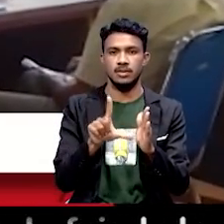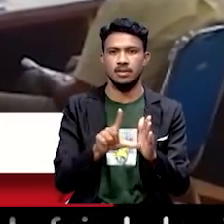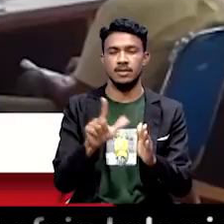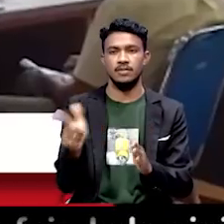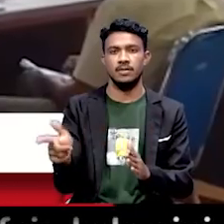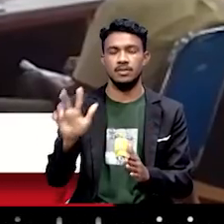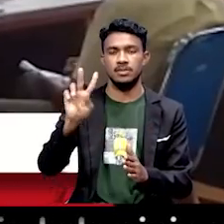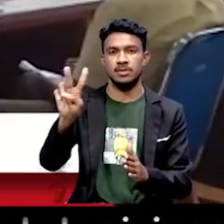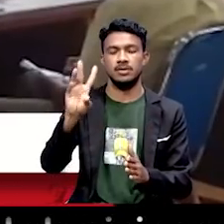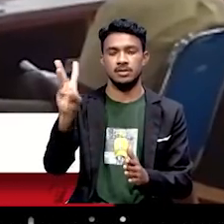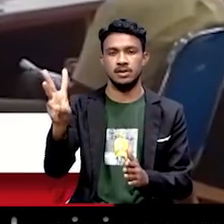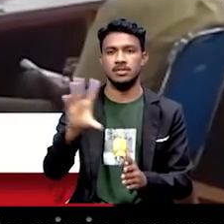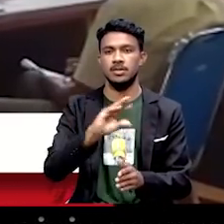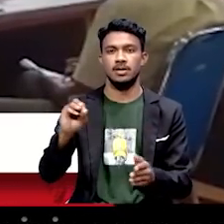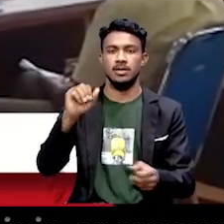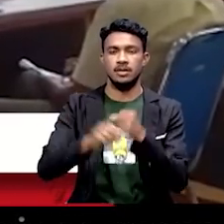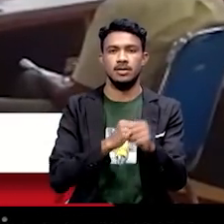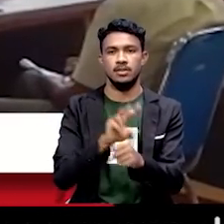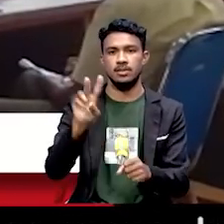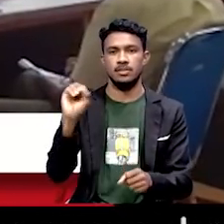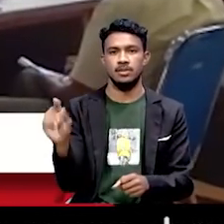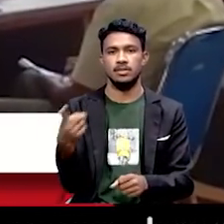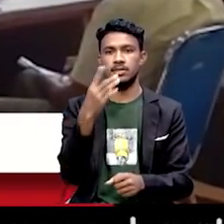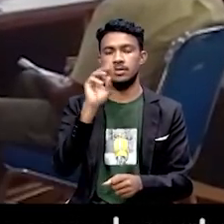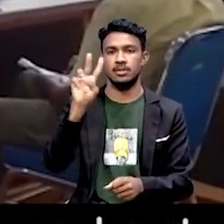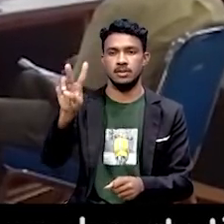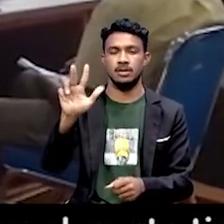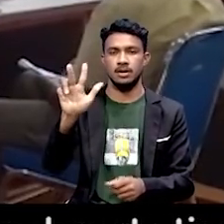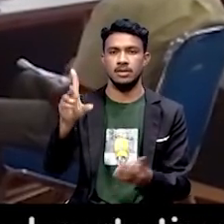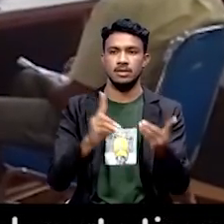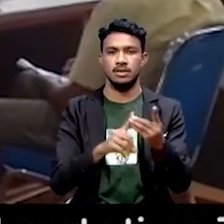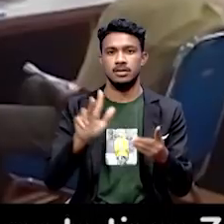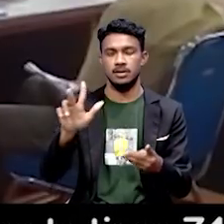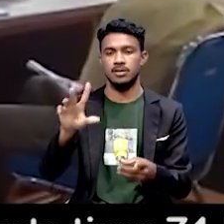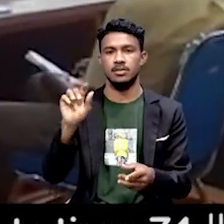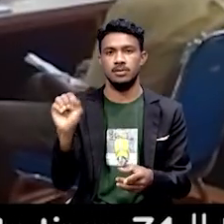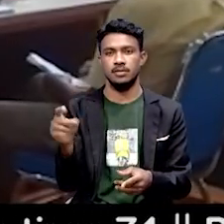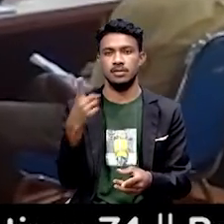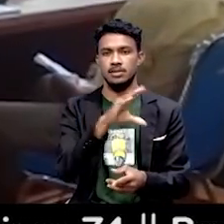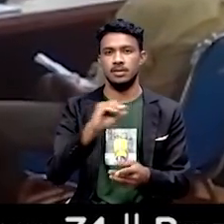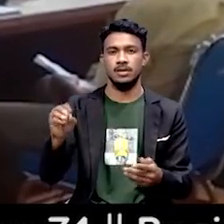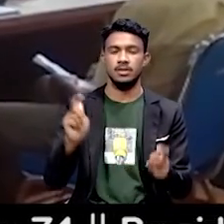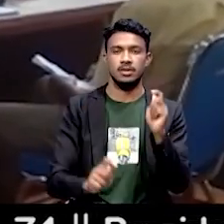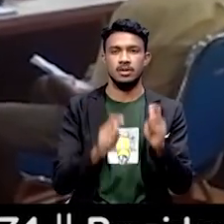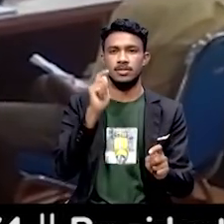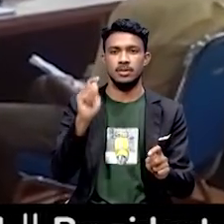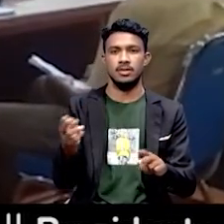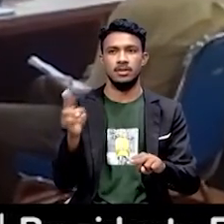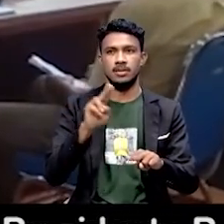decreto-lei número 16 para 2011, de 3 de abril, na taxa de justiça, $20. Tribunal também, nesta